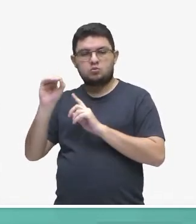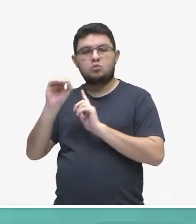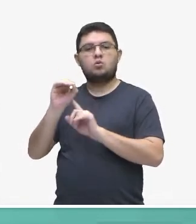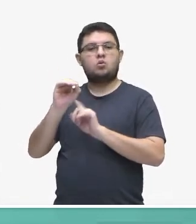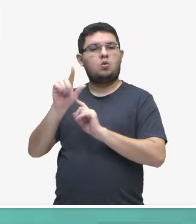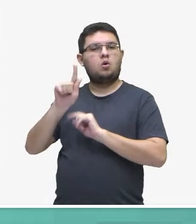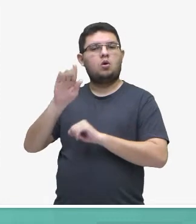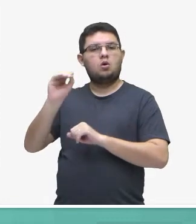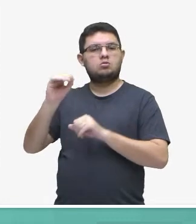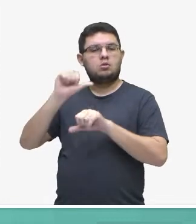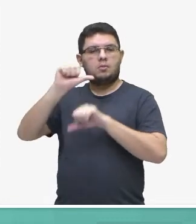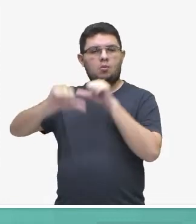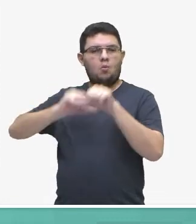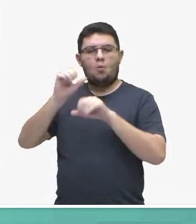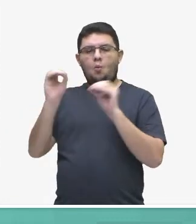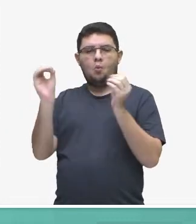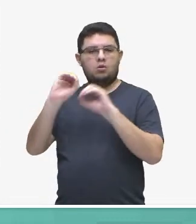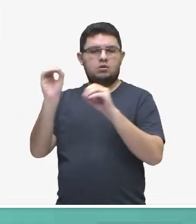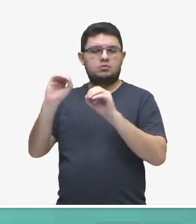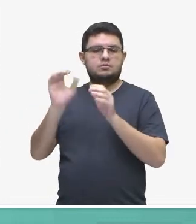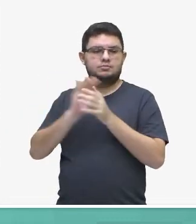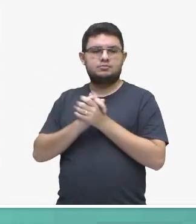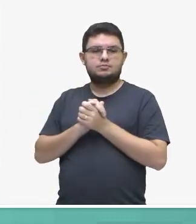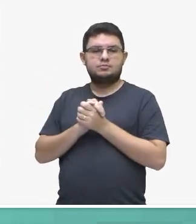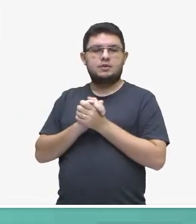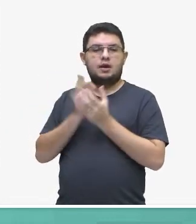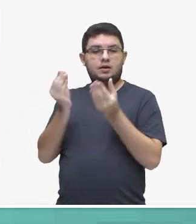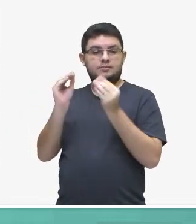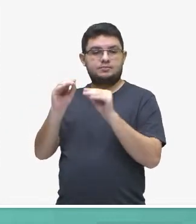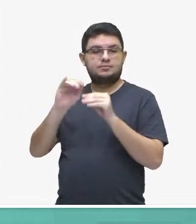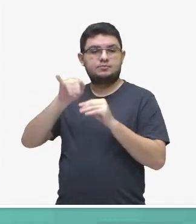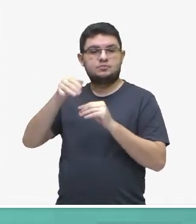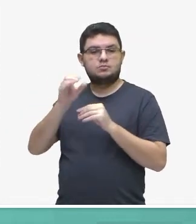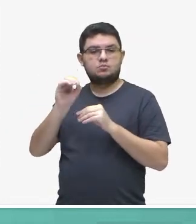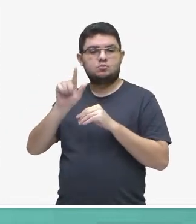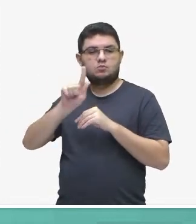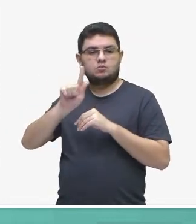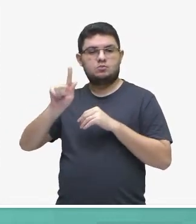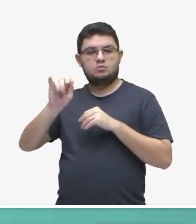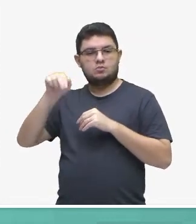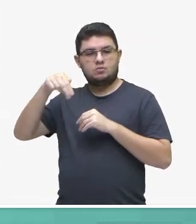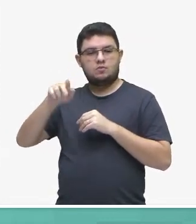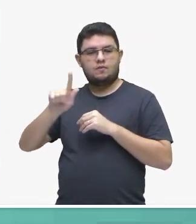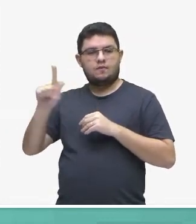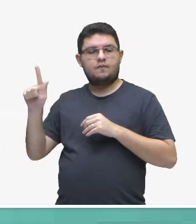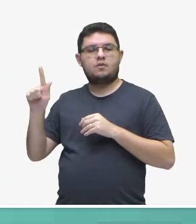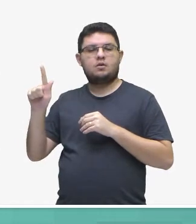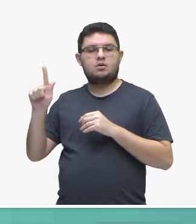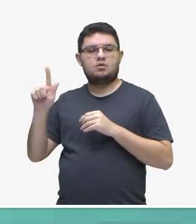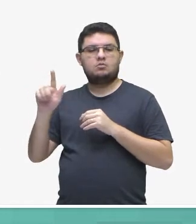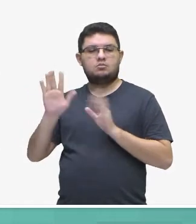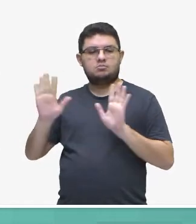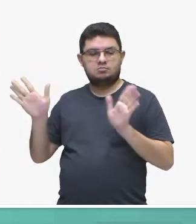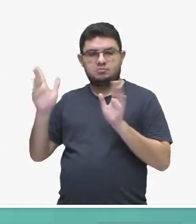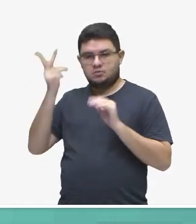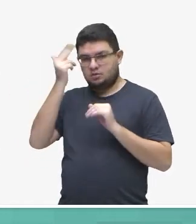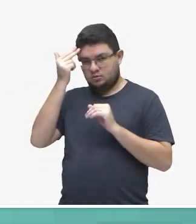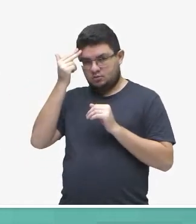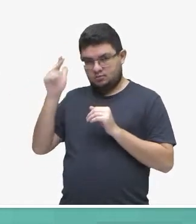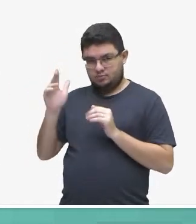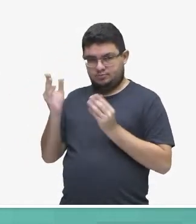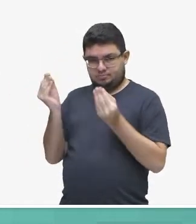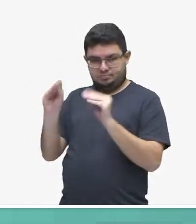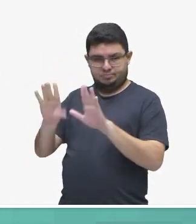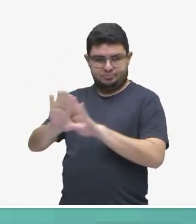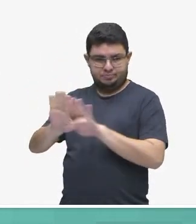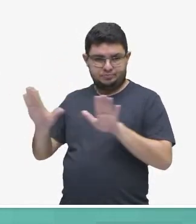faz mudança nenhuma, tá certo? Fica exatamente assim. E aí, você preenche e completa o